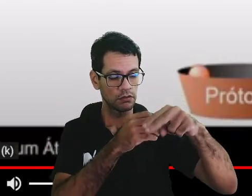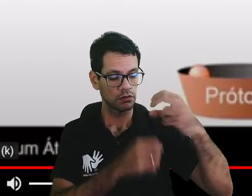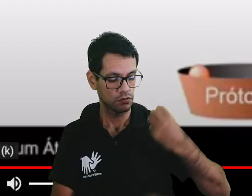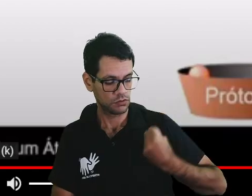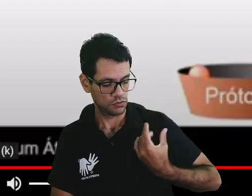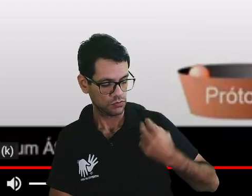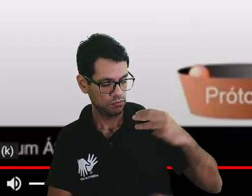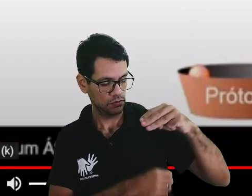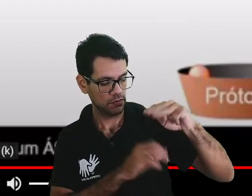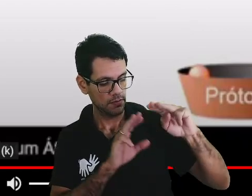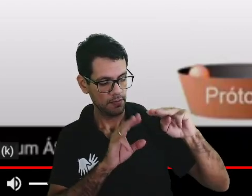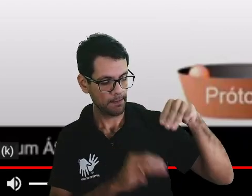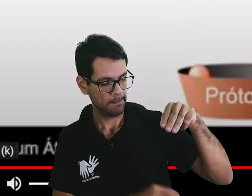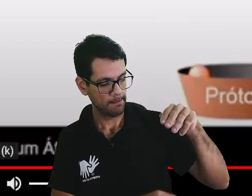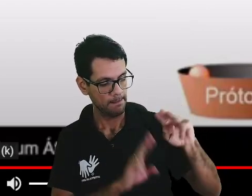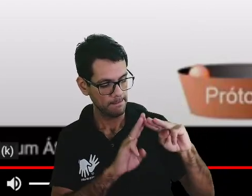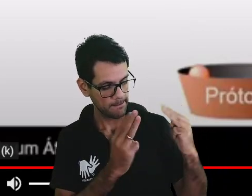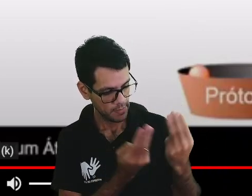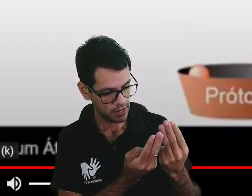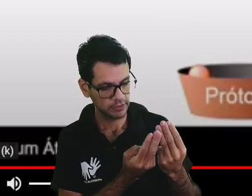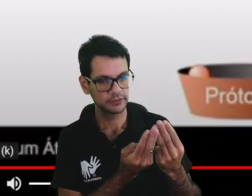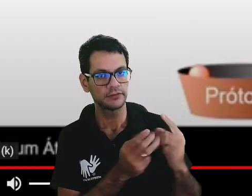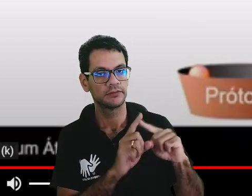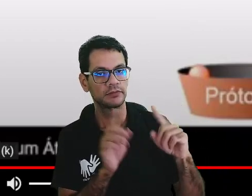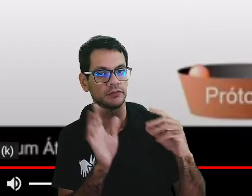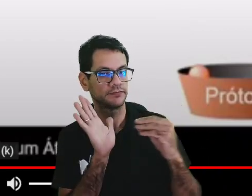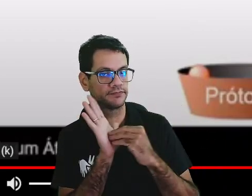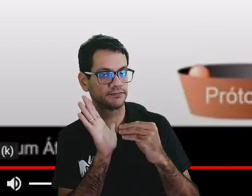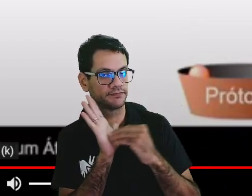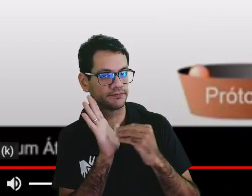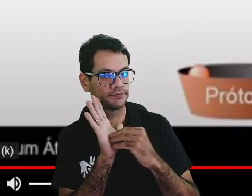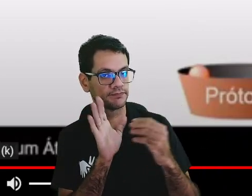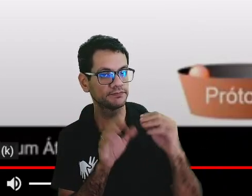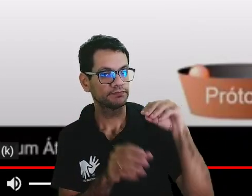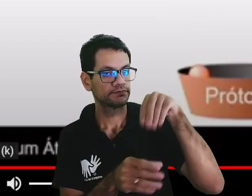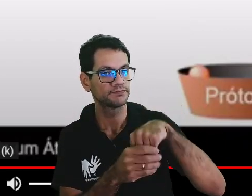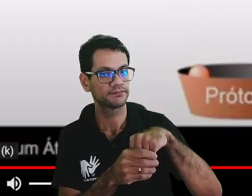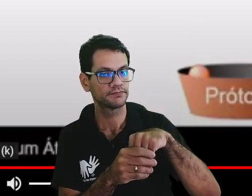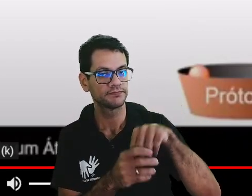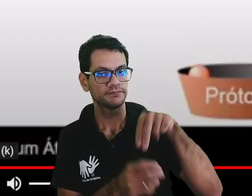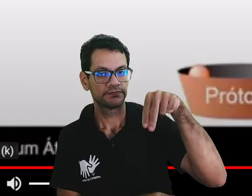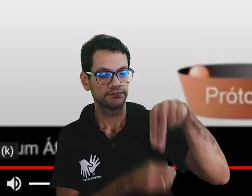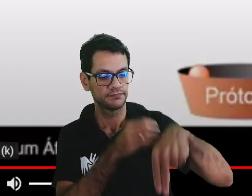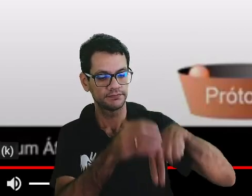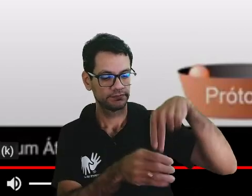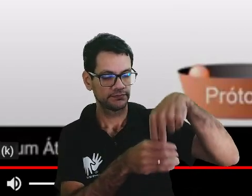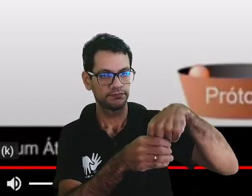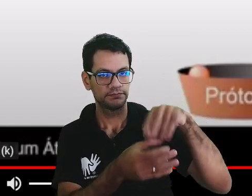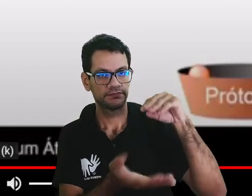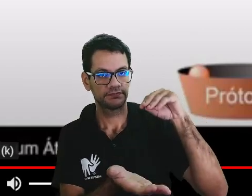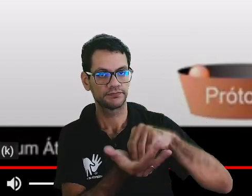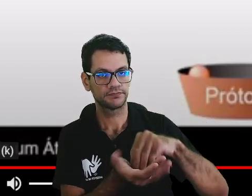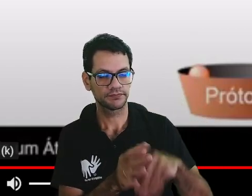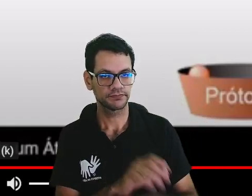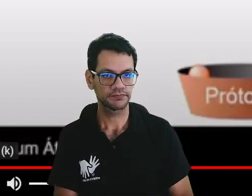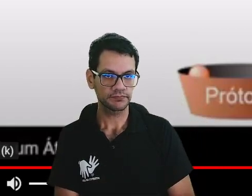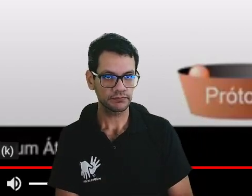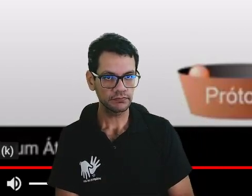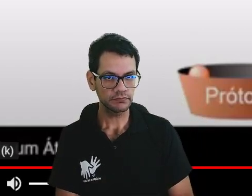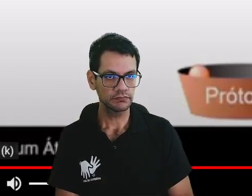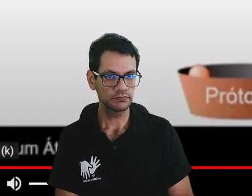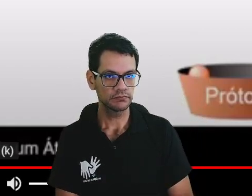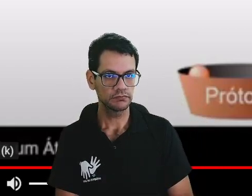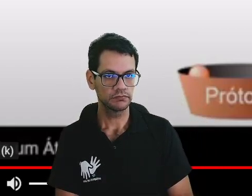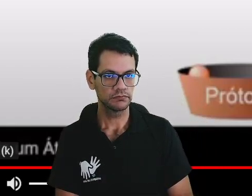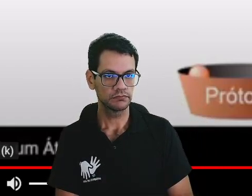no núcleo. Nesse caso, é só prótons. Está faltando a gente colocar os nêutrons, né? Então, a gente vai